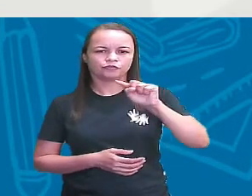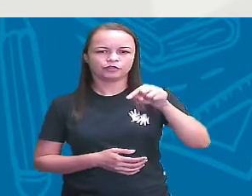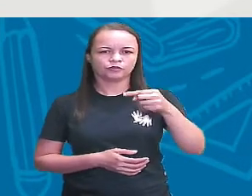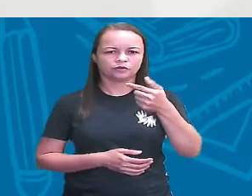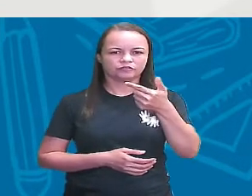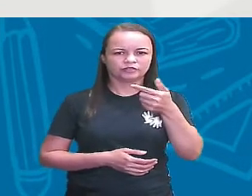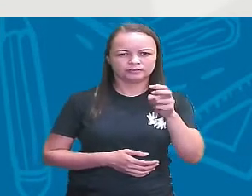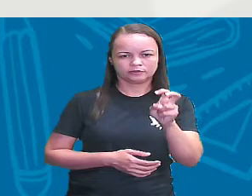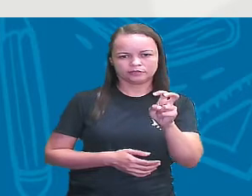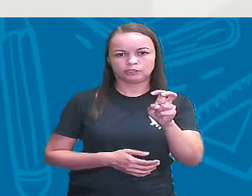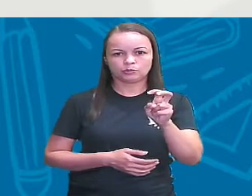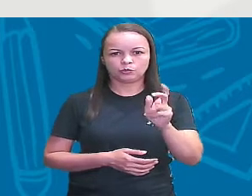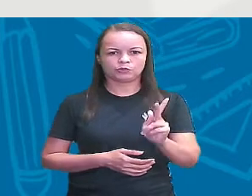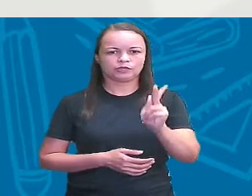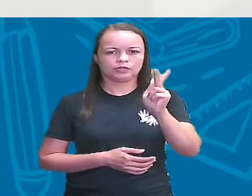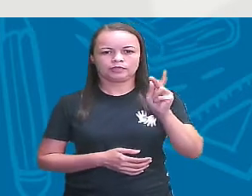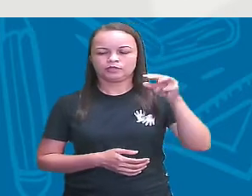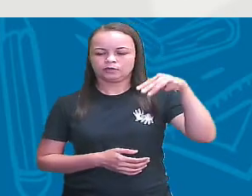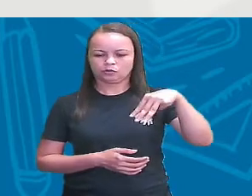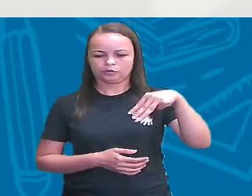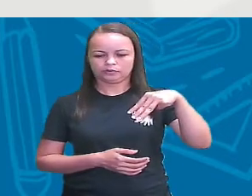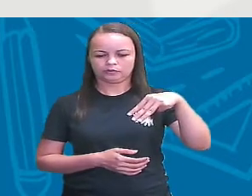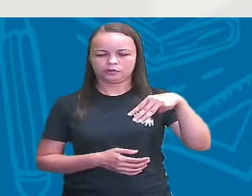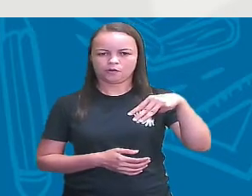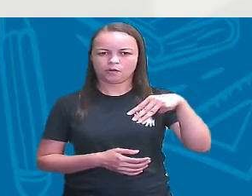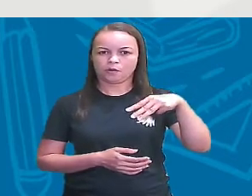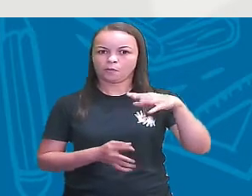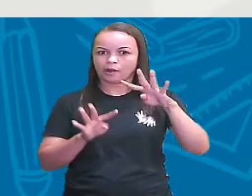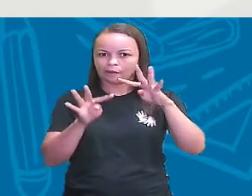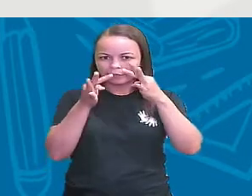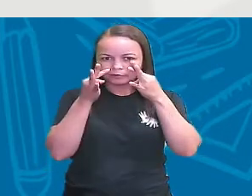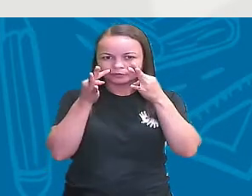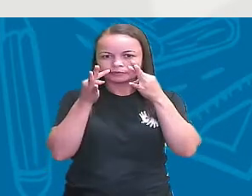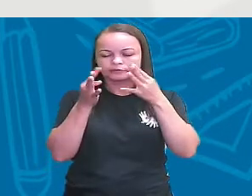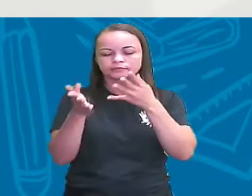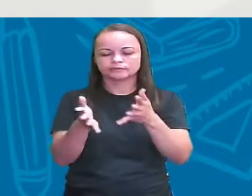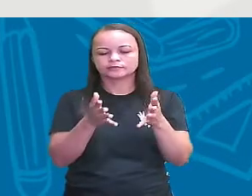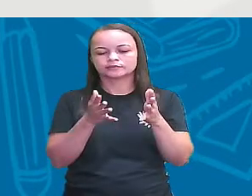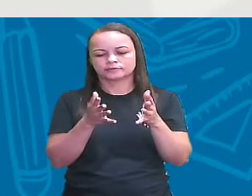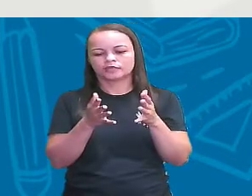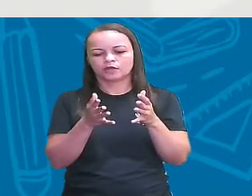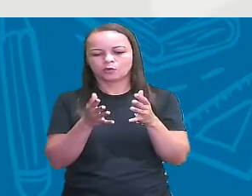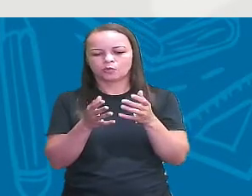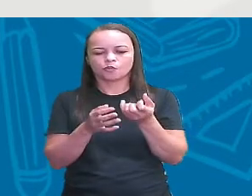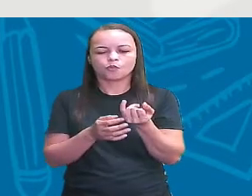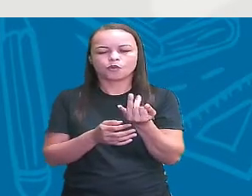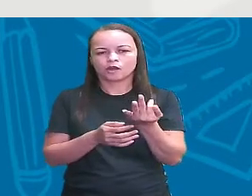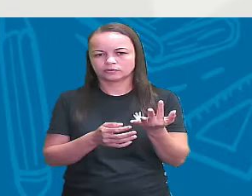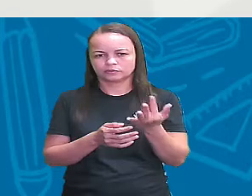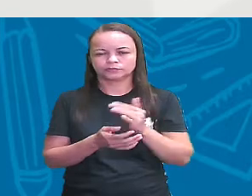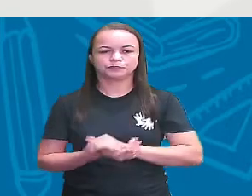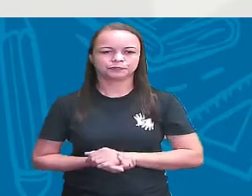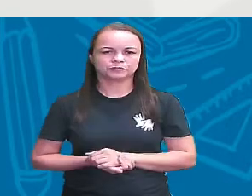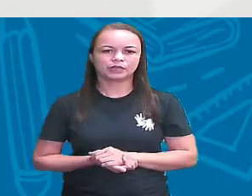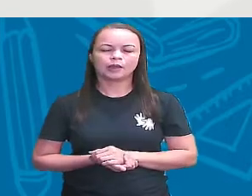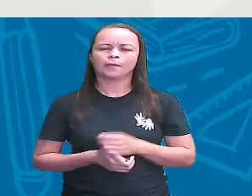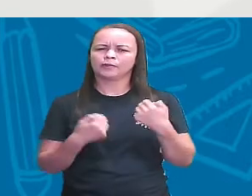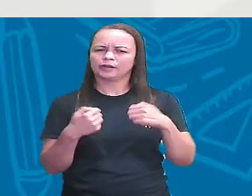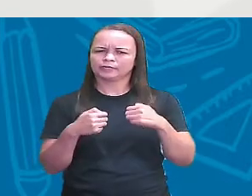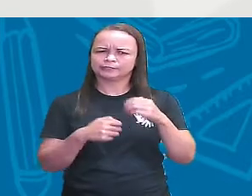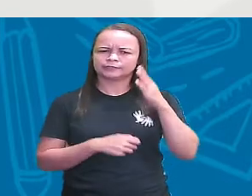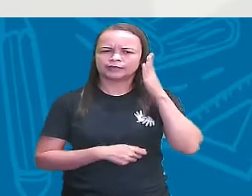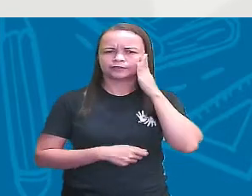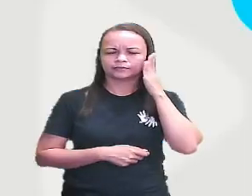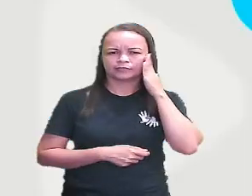1,25 quilômetro? Prestem bastante atenção, crianças. A gente tem que procurar